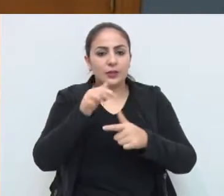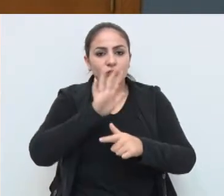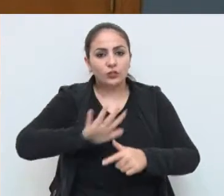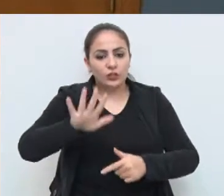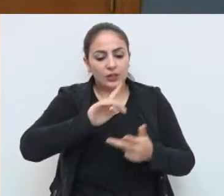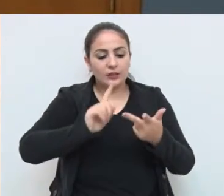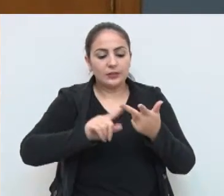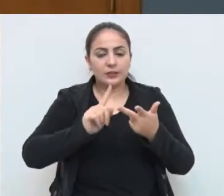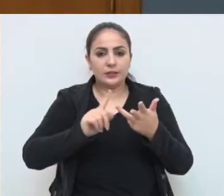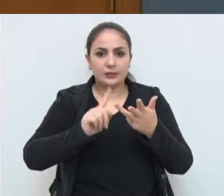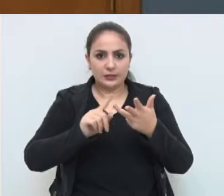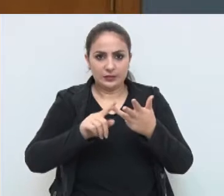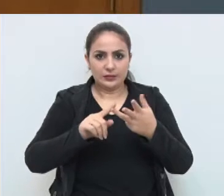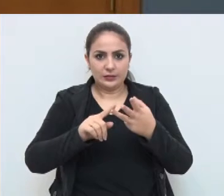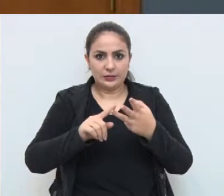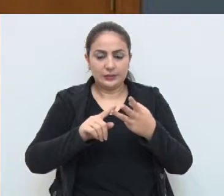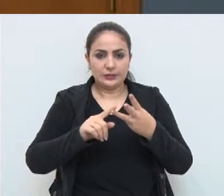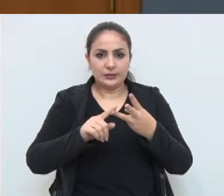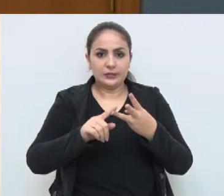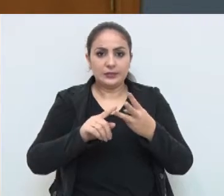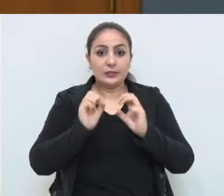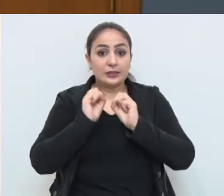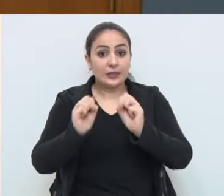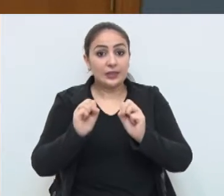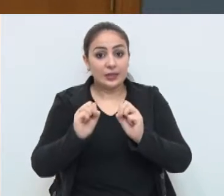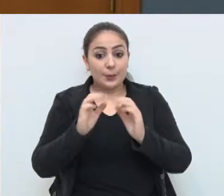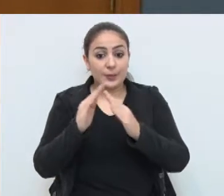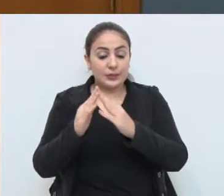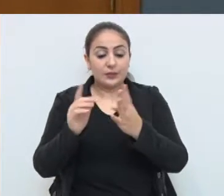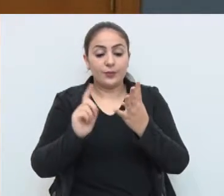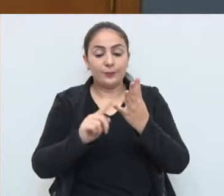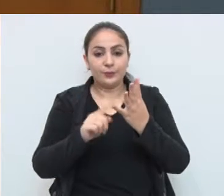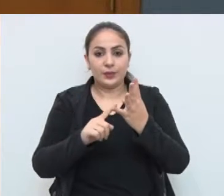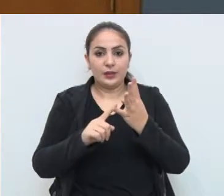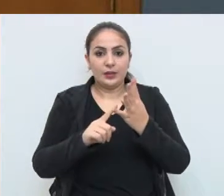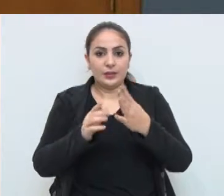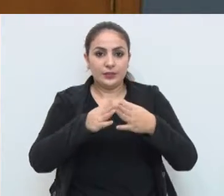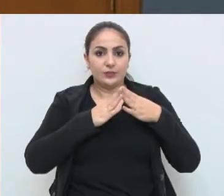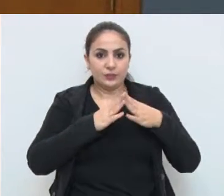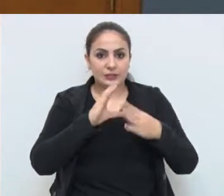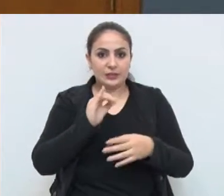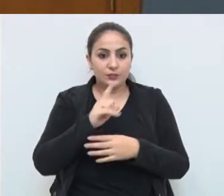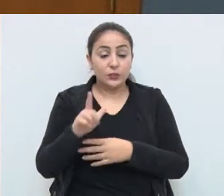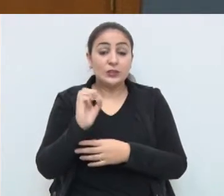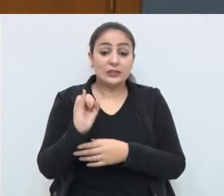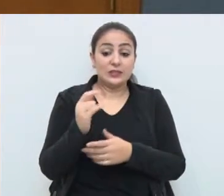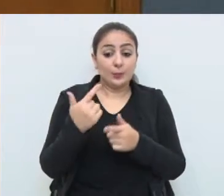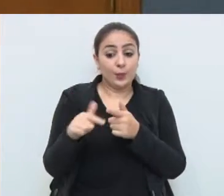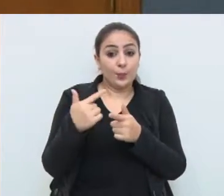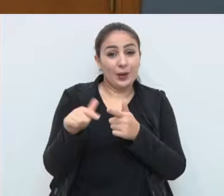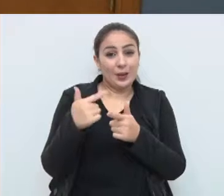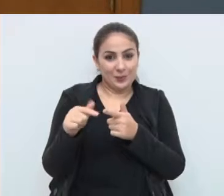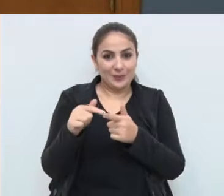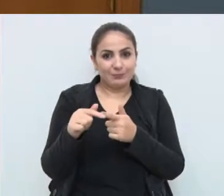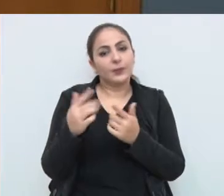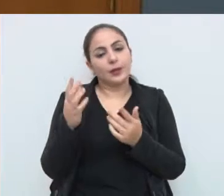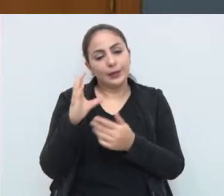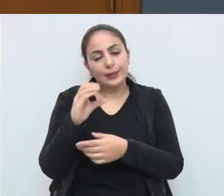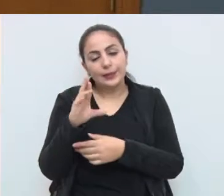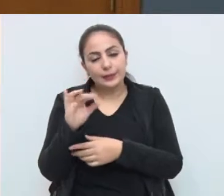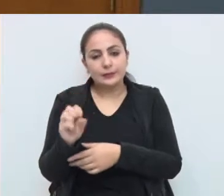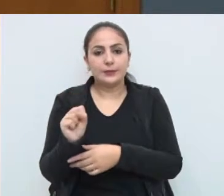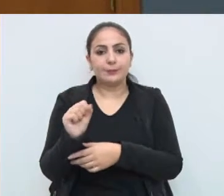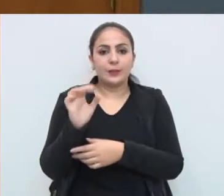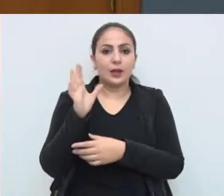Secretaria de Habitação, Secretaria de Assistência Social e Defesa Civil, quando de fato tivermos episódios de crise, né? E essas crises, claro que